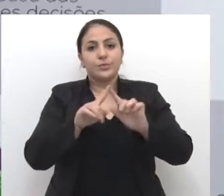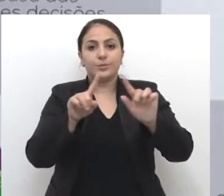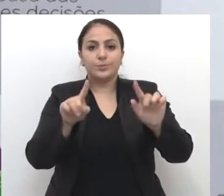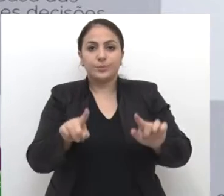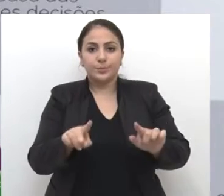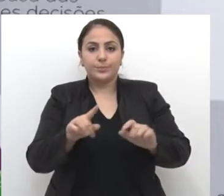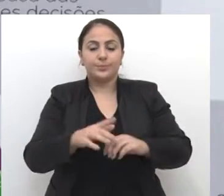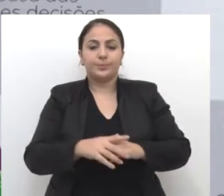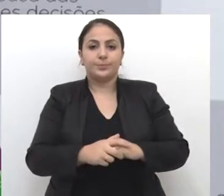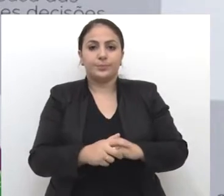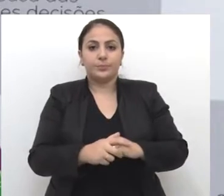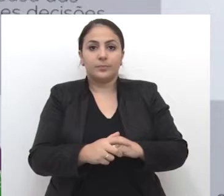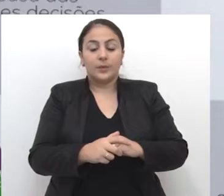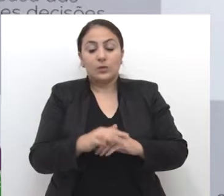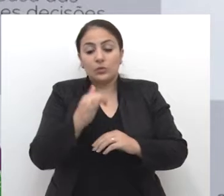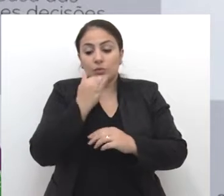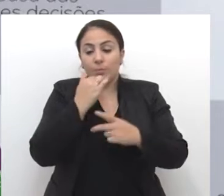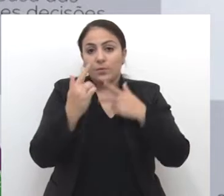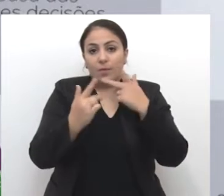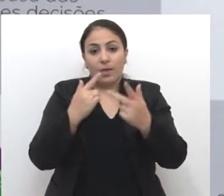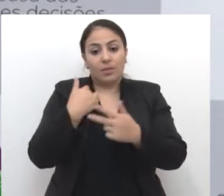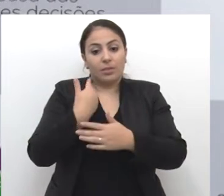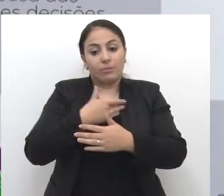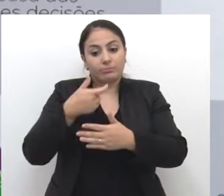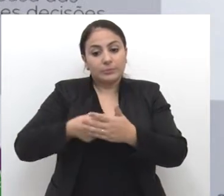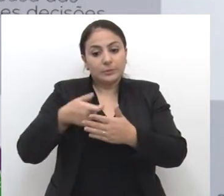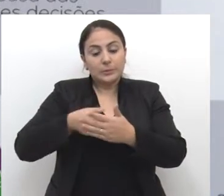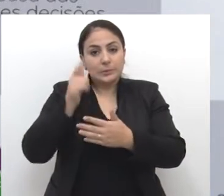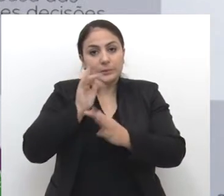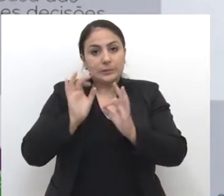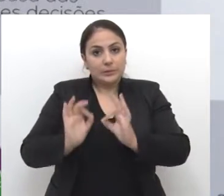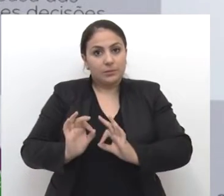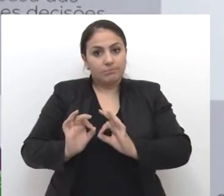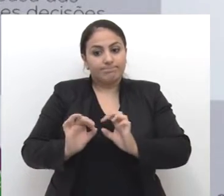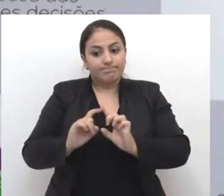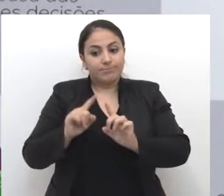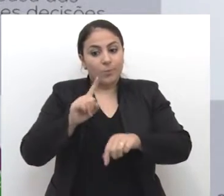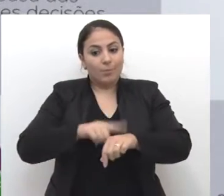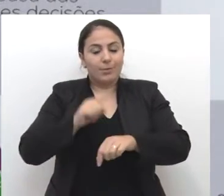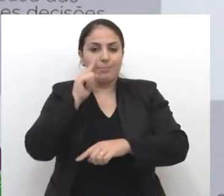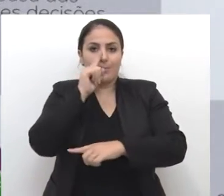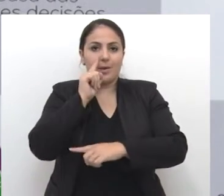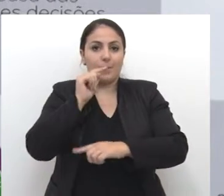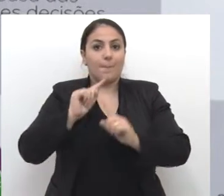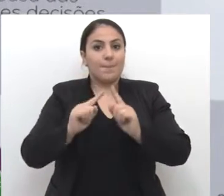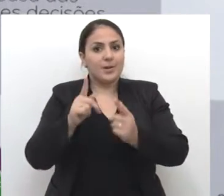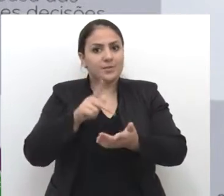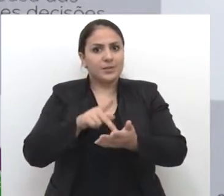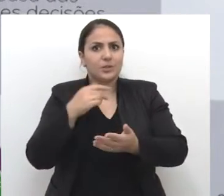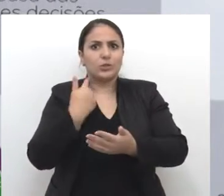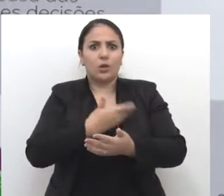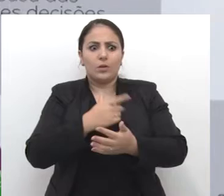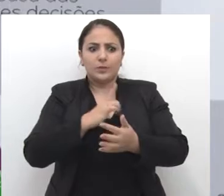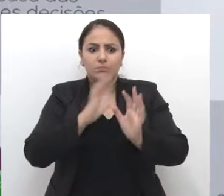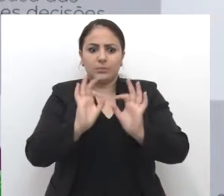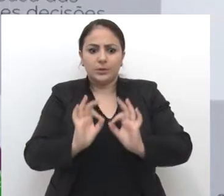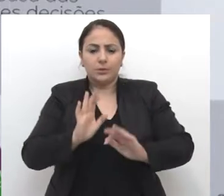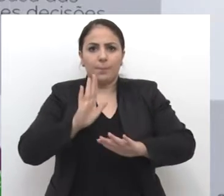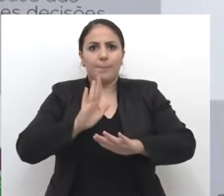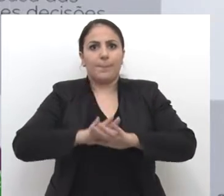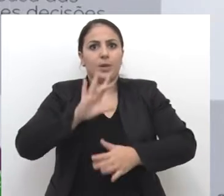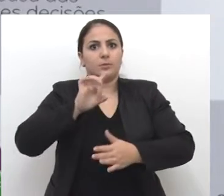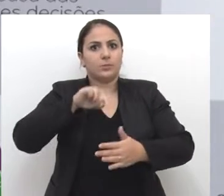pública. Com o perdão da expressão, a gente se vira numa situação de risco, mas que realmente a gente precisaria ter um plano mais efetivo,